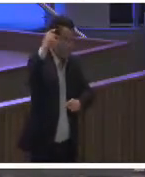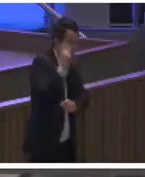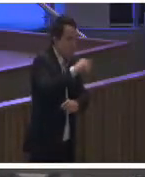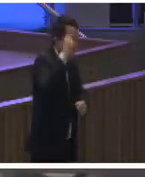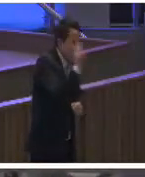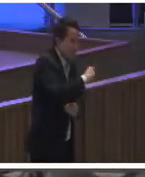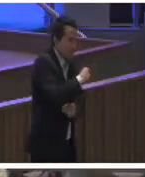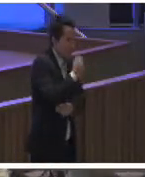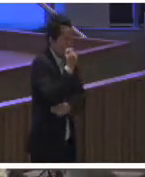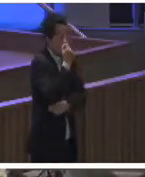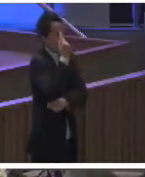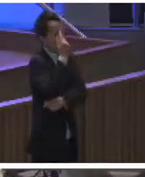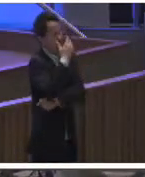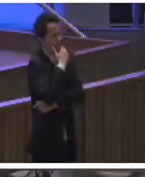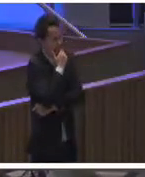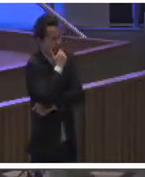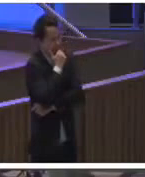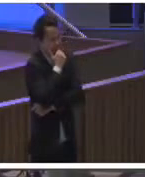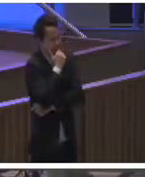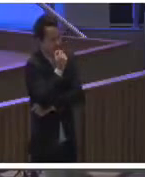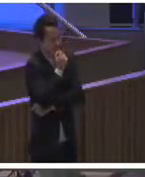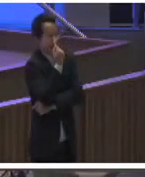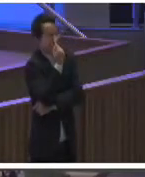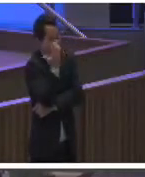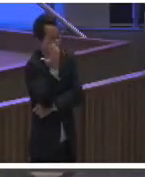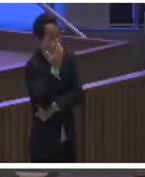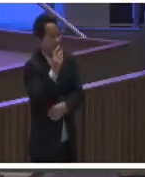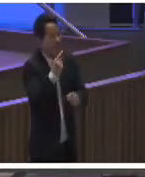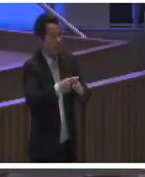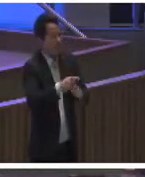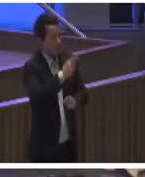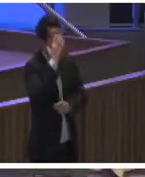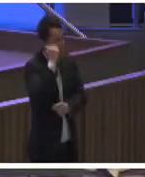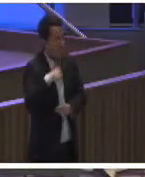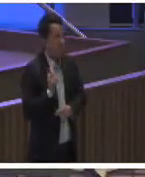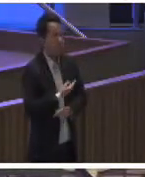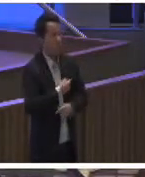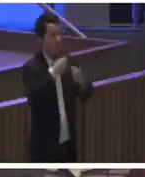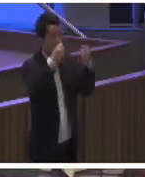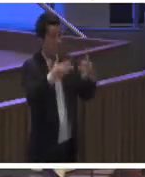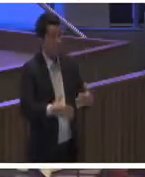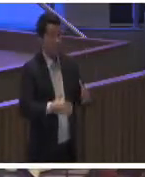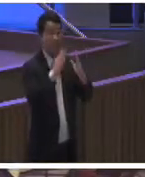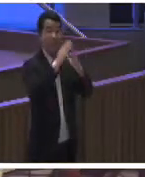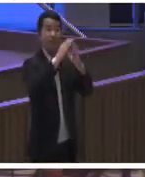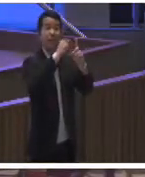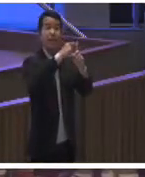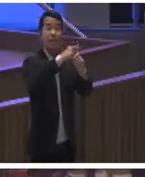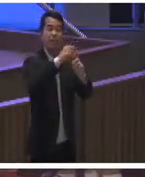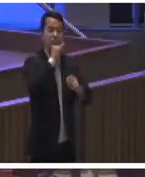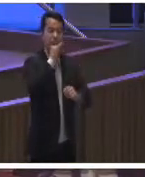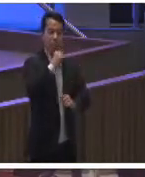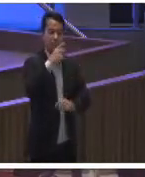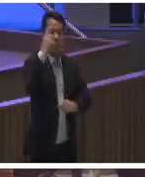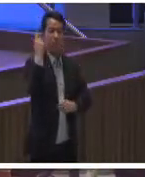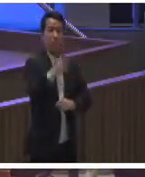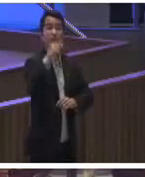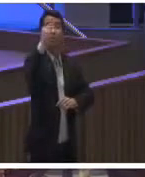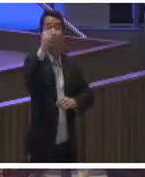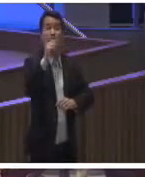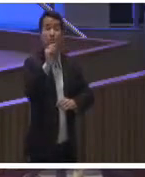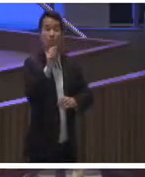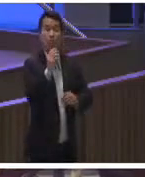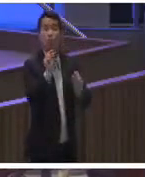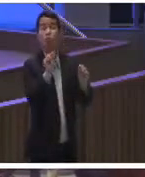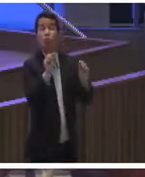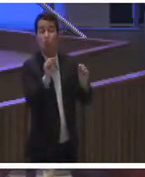quando vai falar de disciplina da igreja, e quando a gente fala de disciplina, a gente tem que entender que existem vários níveis de disciplina.